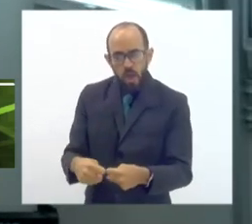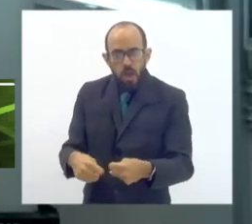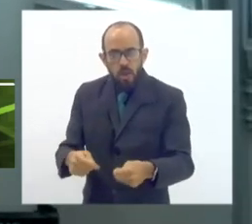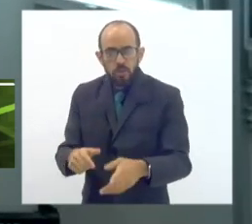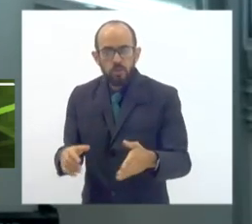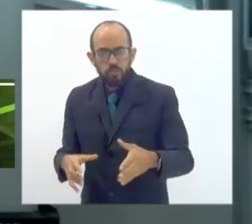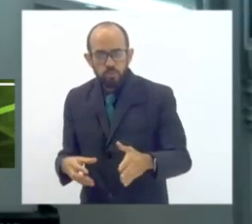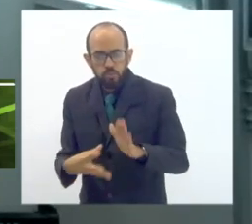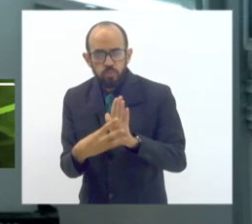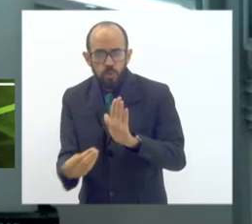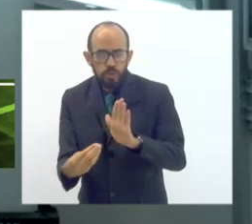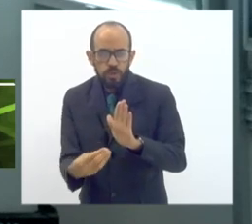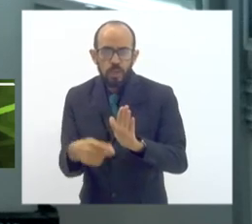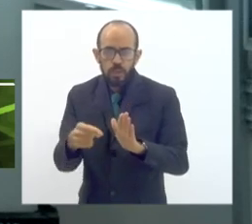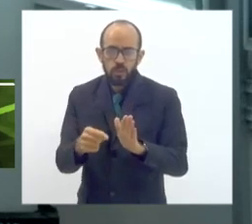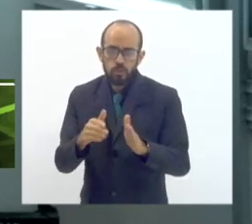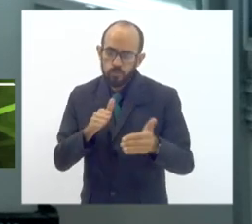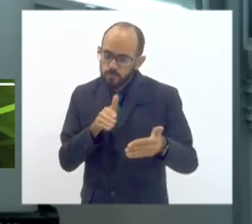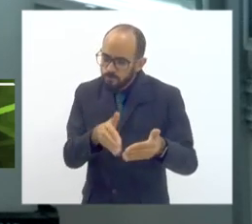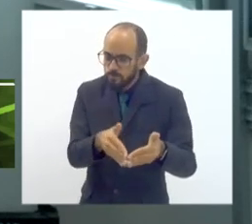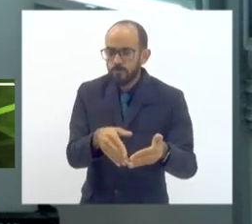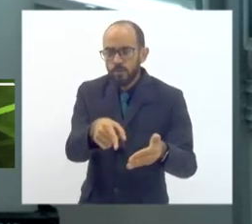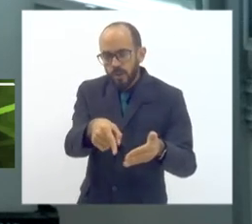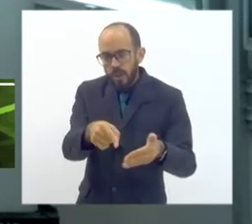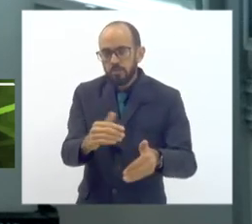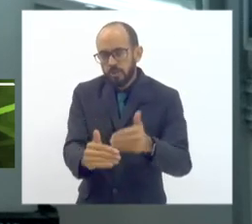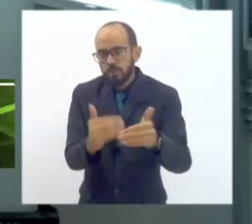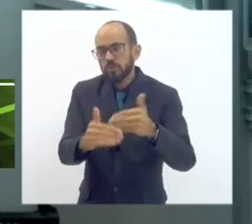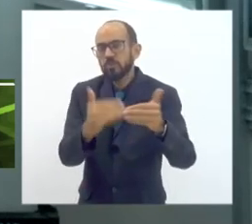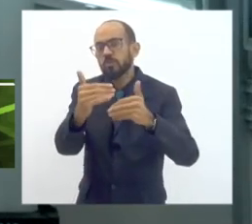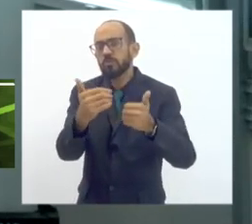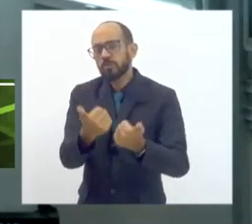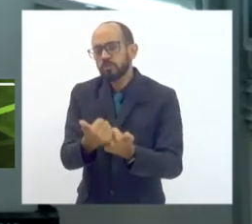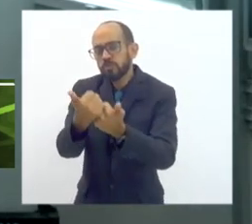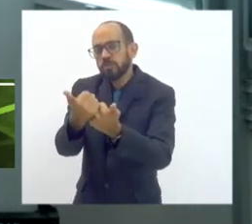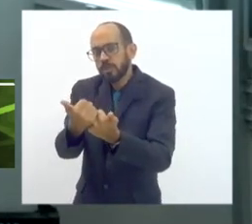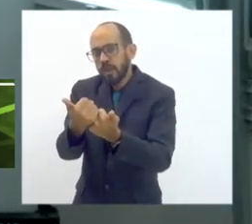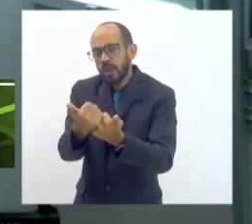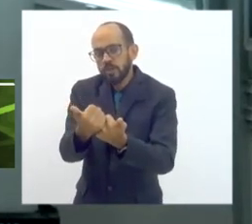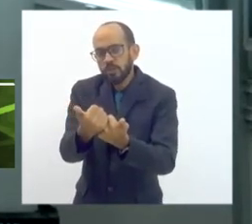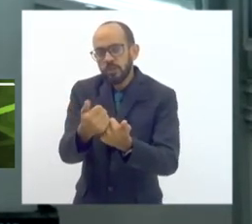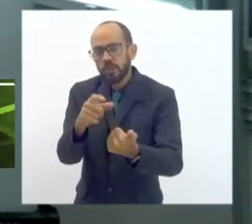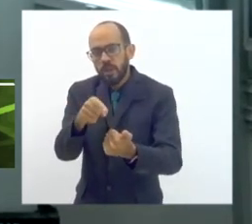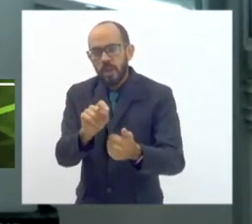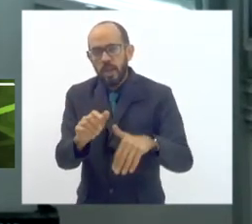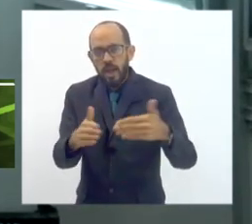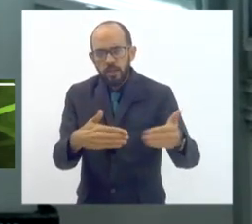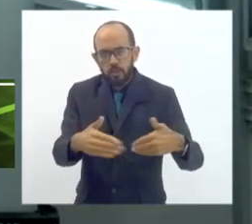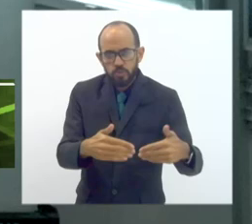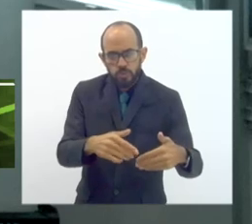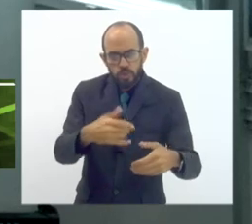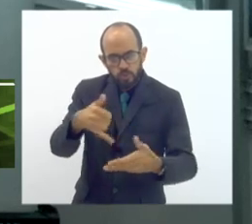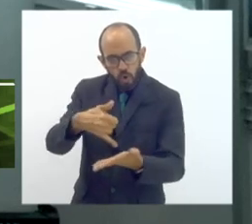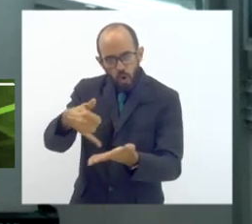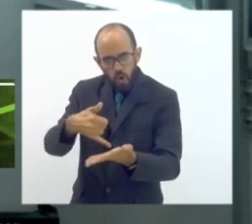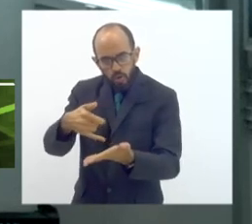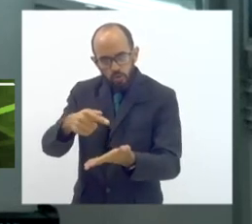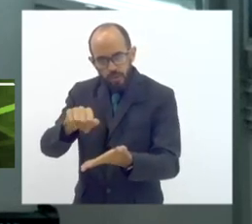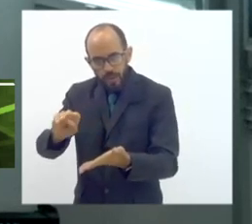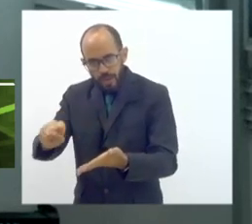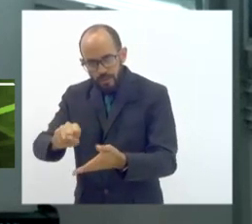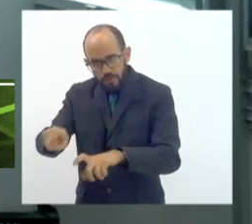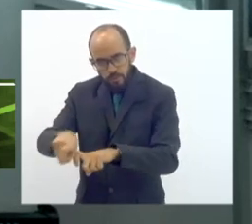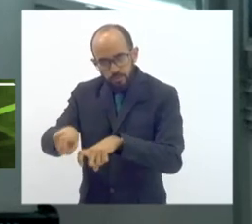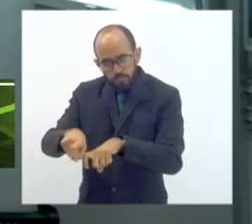de projetos direcionados para nossos vetores de desenvolvimento sustentável, como a indústria de óleo e gás, o agronegócio,